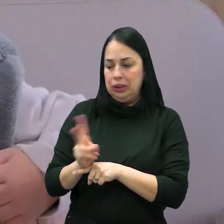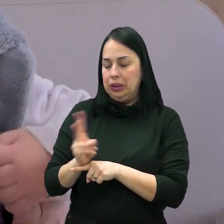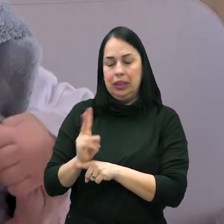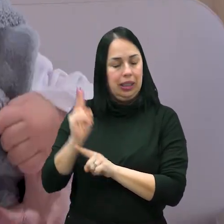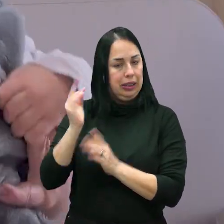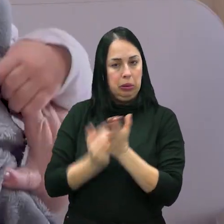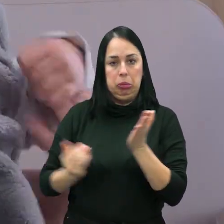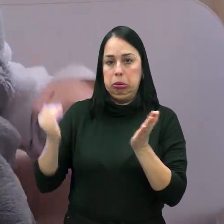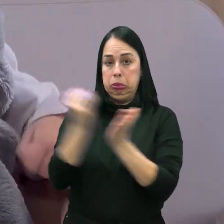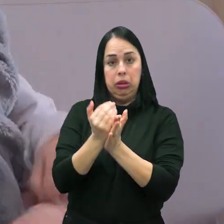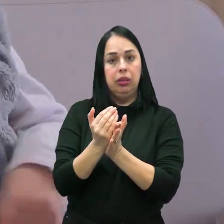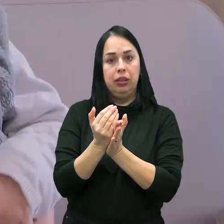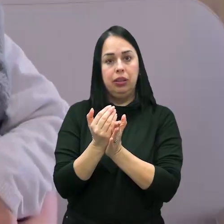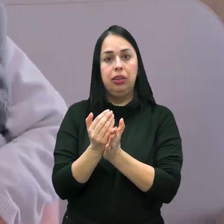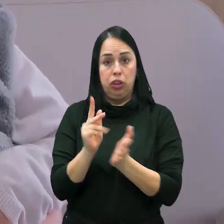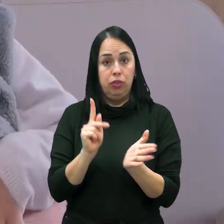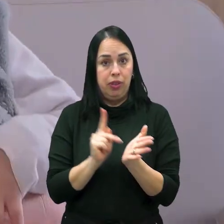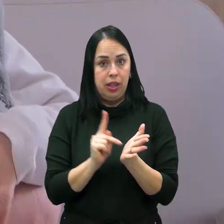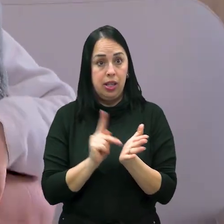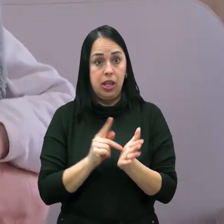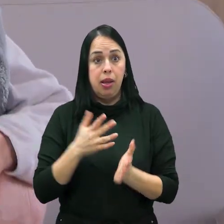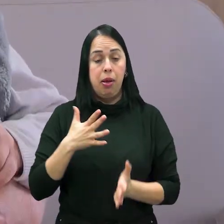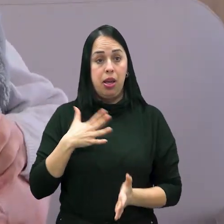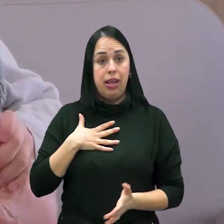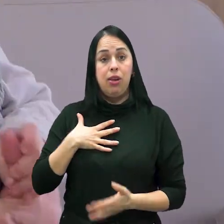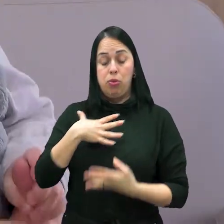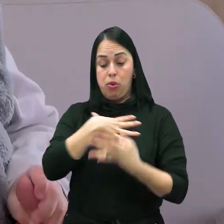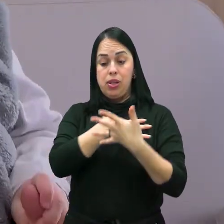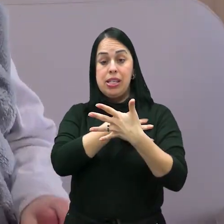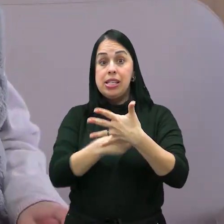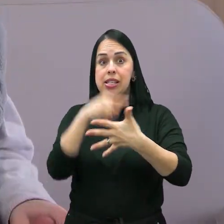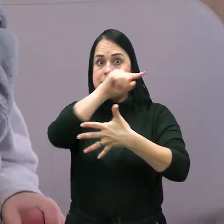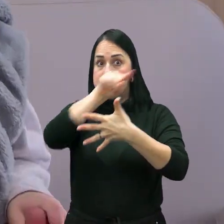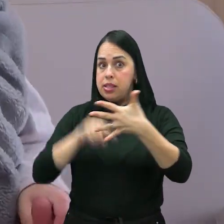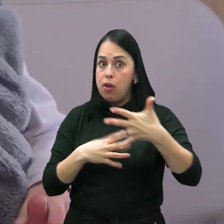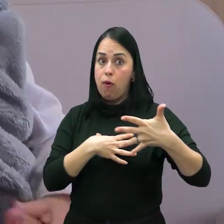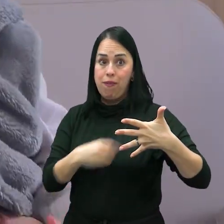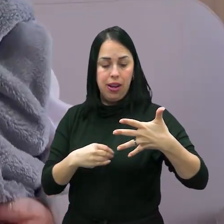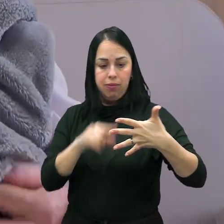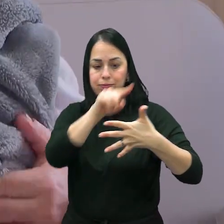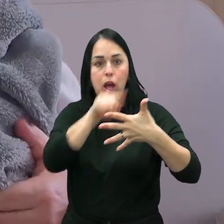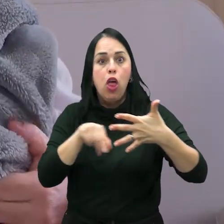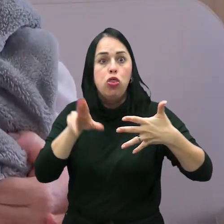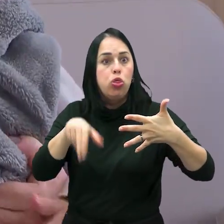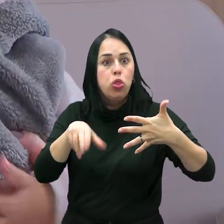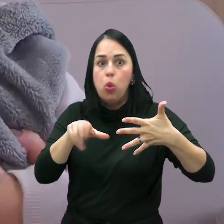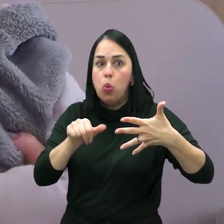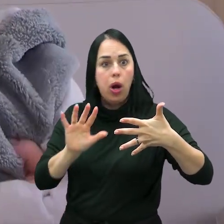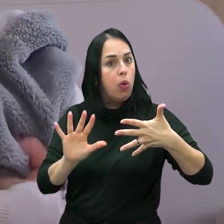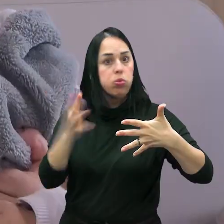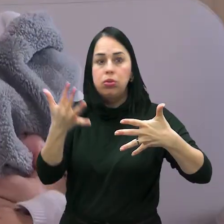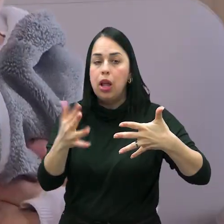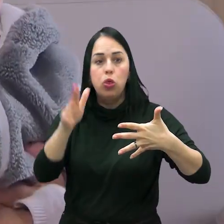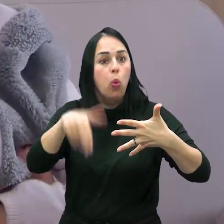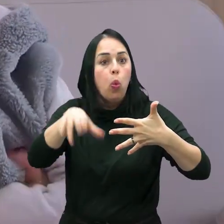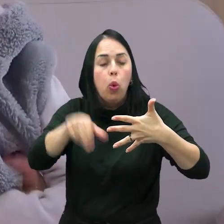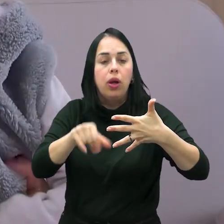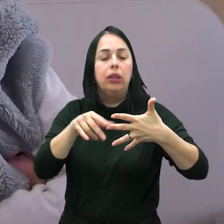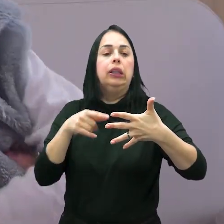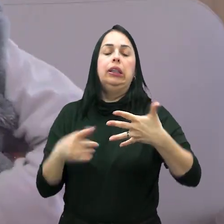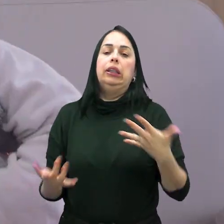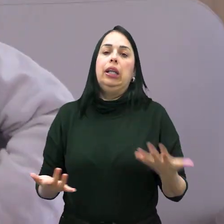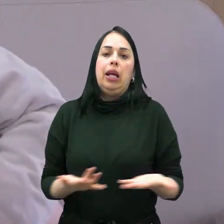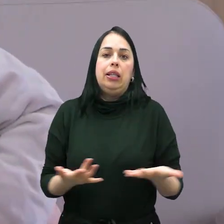mesmo, redobrado com as crianças, né? Isso que, na verdade, eu sou mãe de 5 filhos. Nunca aconteceu um acidente desse comigo,